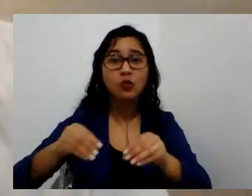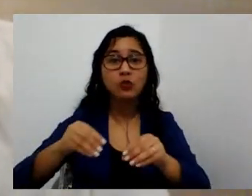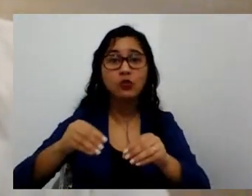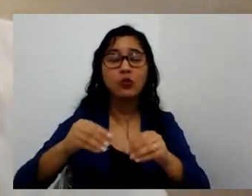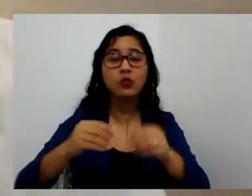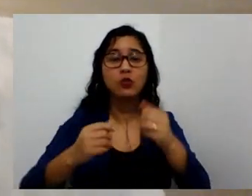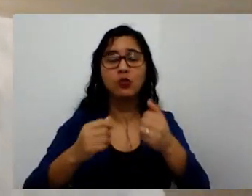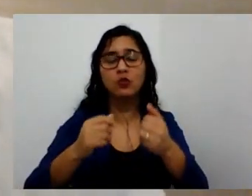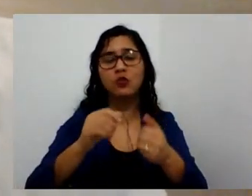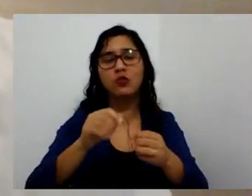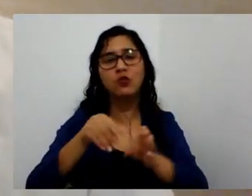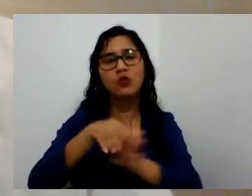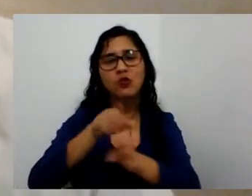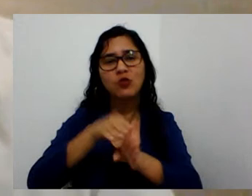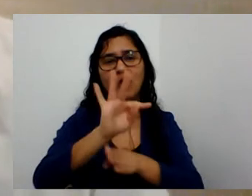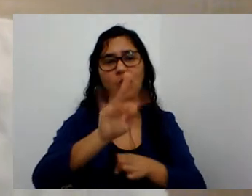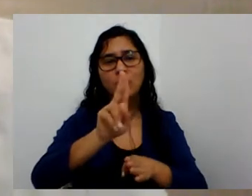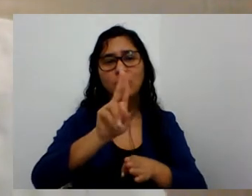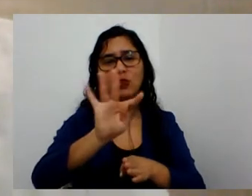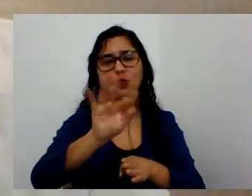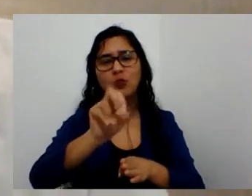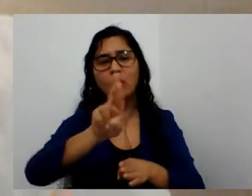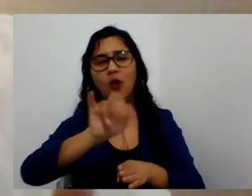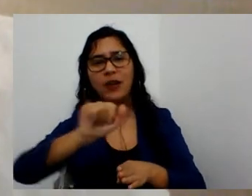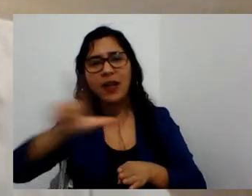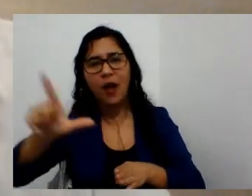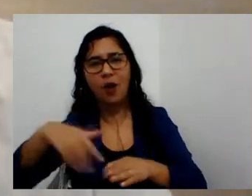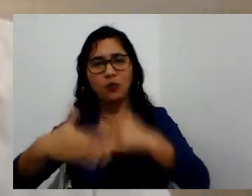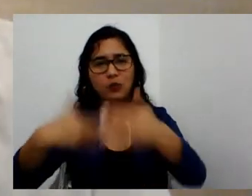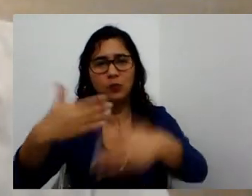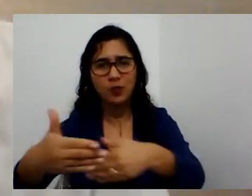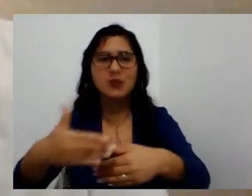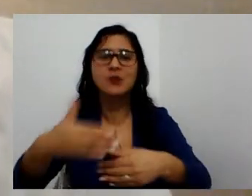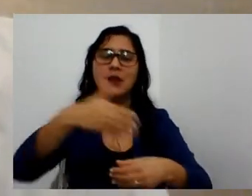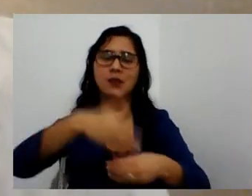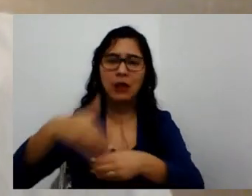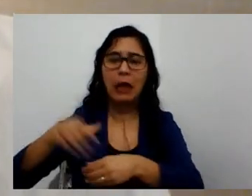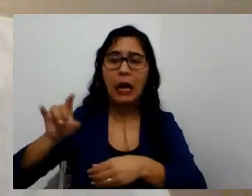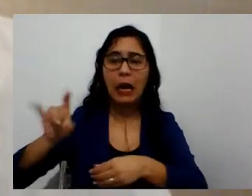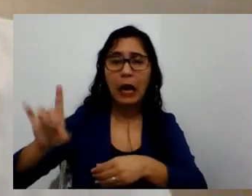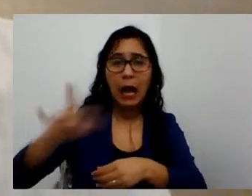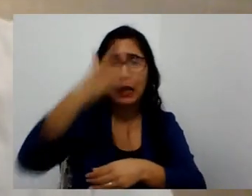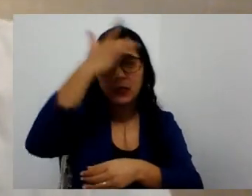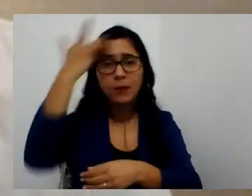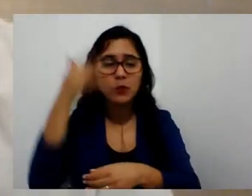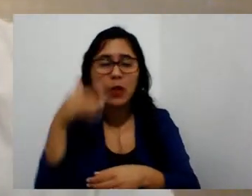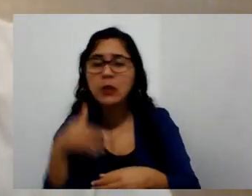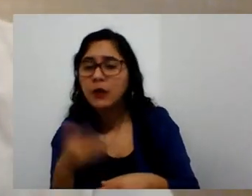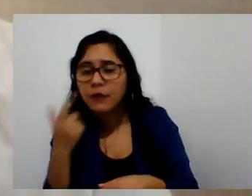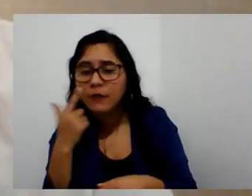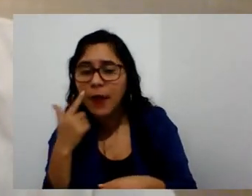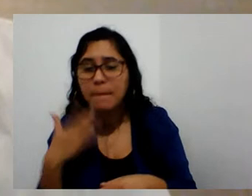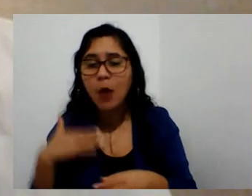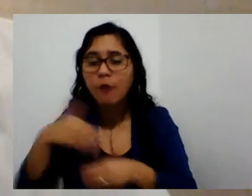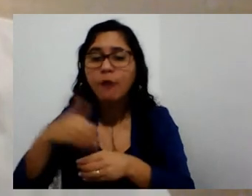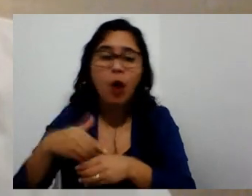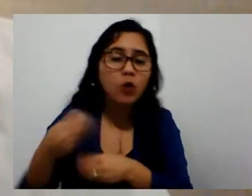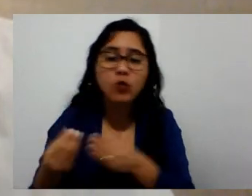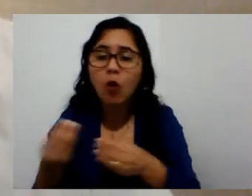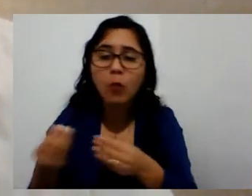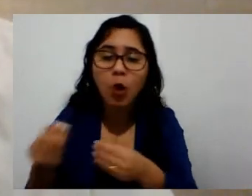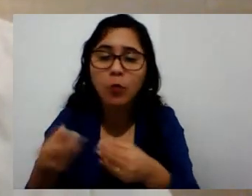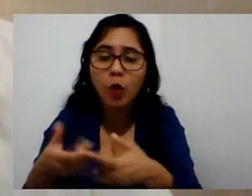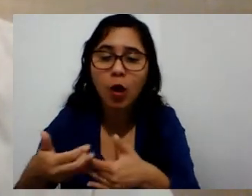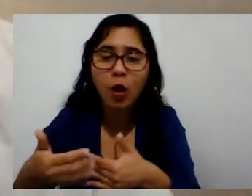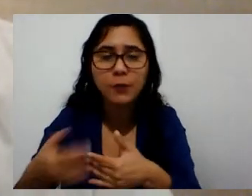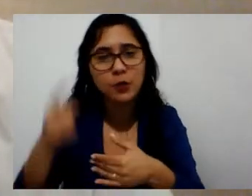tutoriais do processo eleitoral, que permitem a cada votante rastrear o seu próprio voto durante os